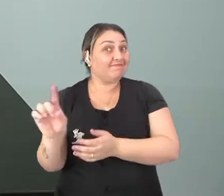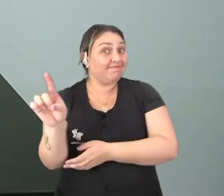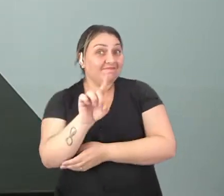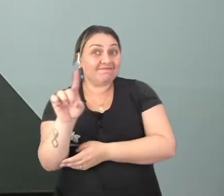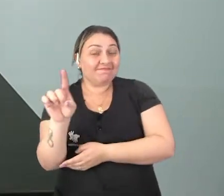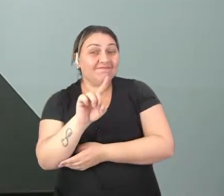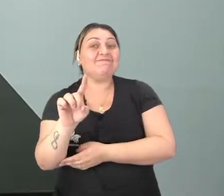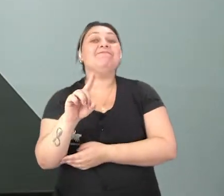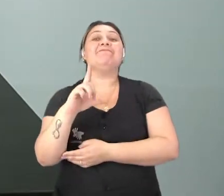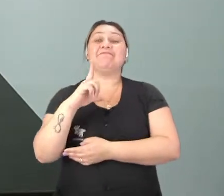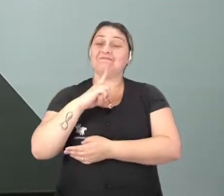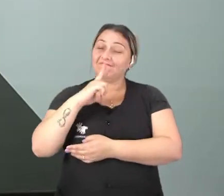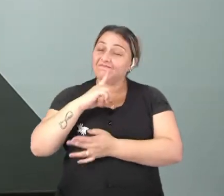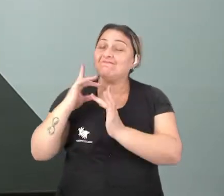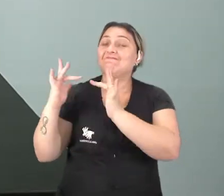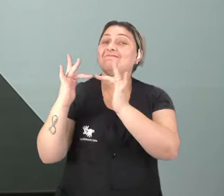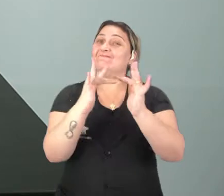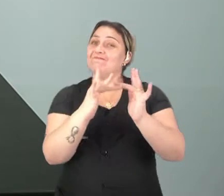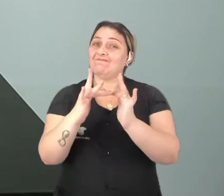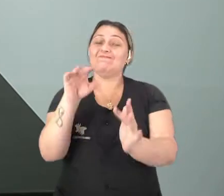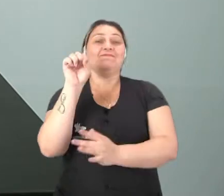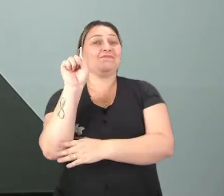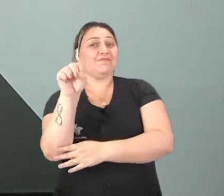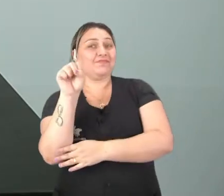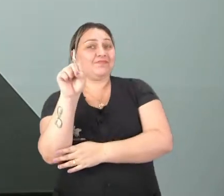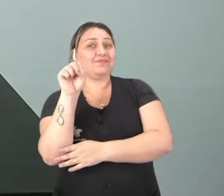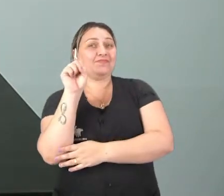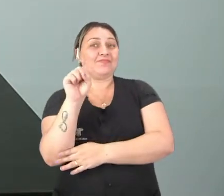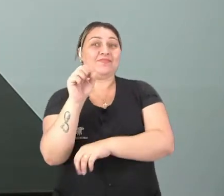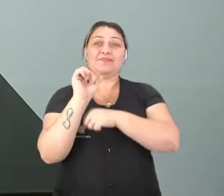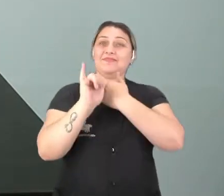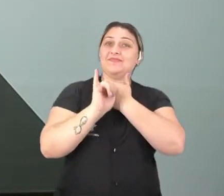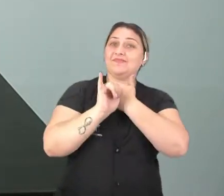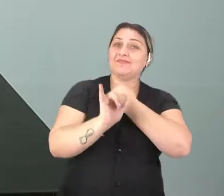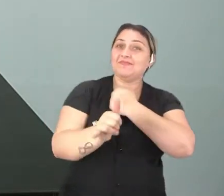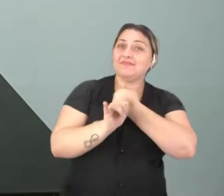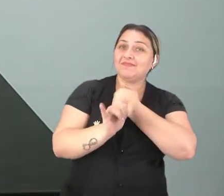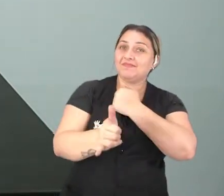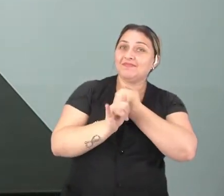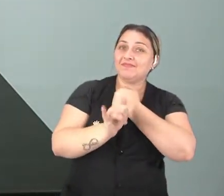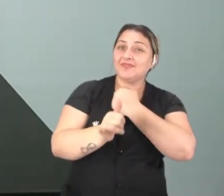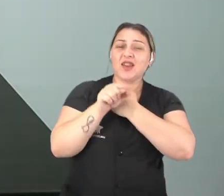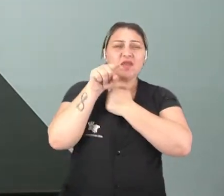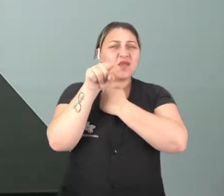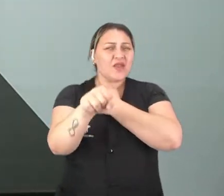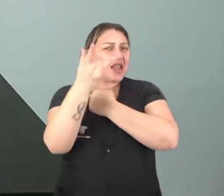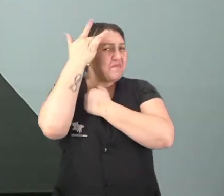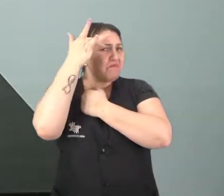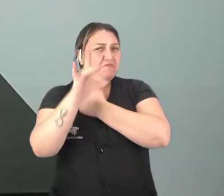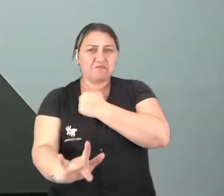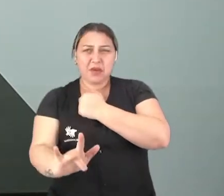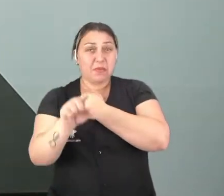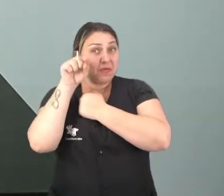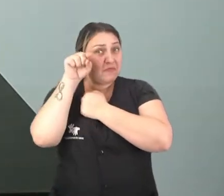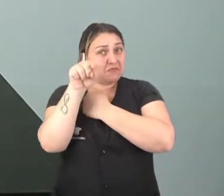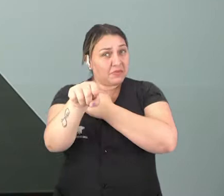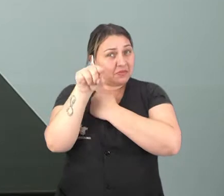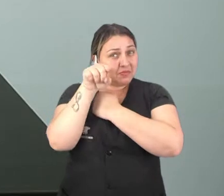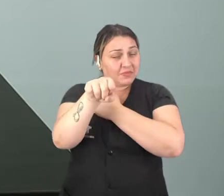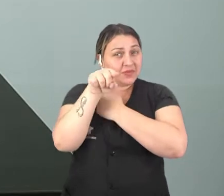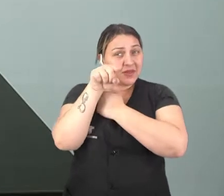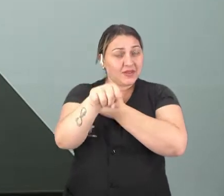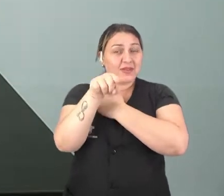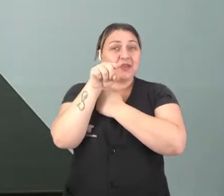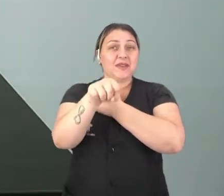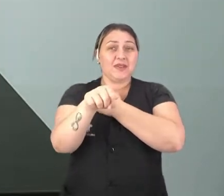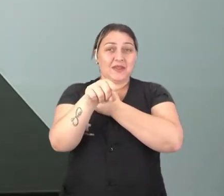Não, né? Nós temos bastante contato. É a crônica, né? E você nem sabia, né, que você é